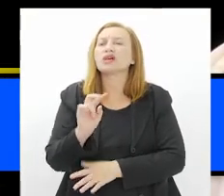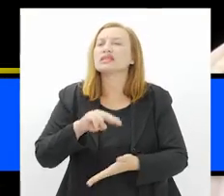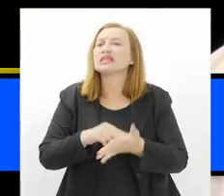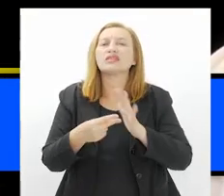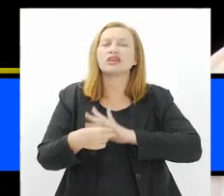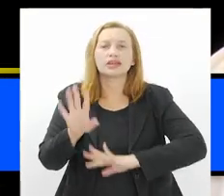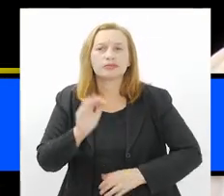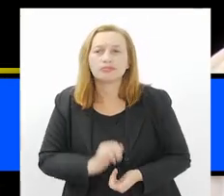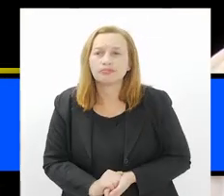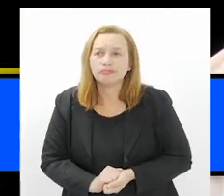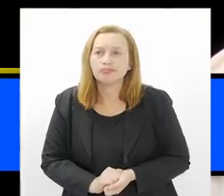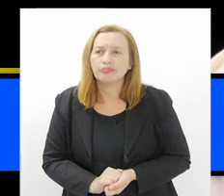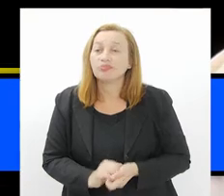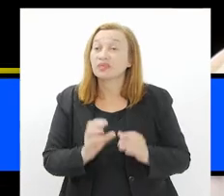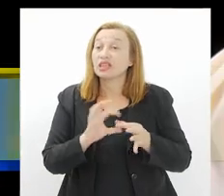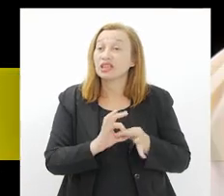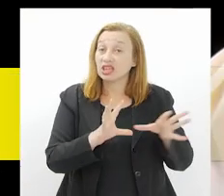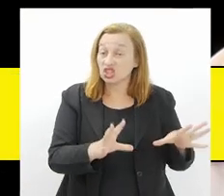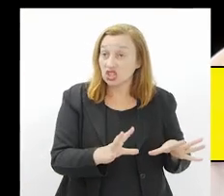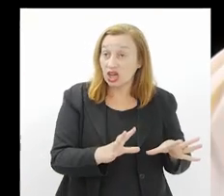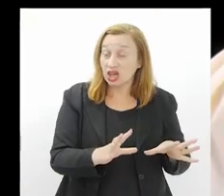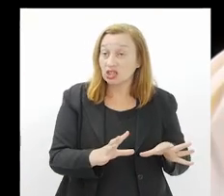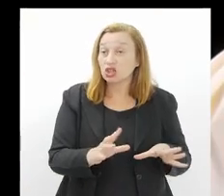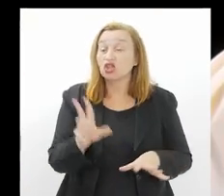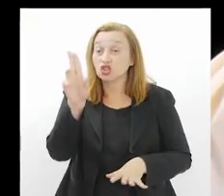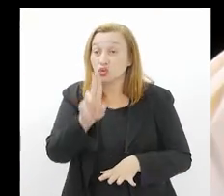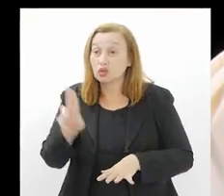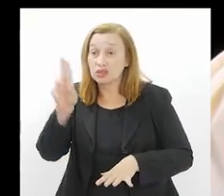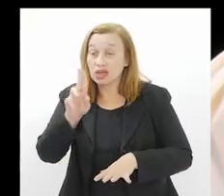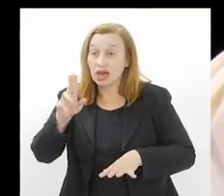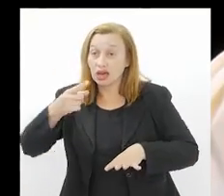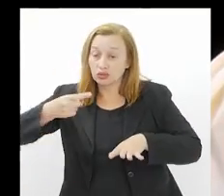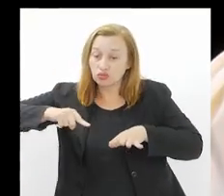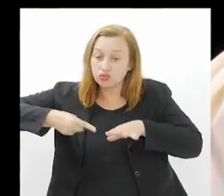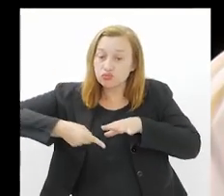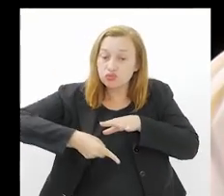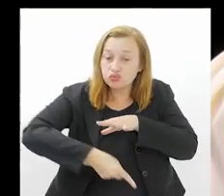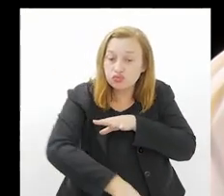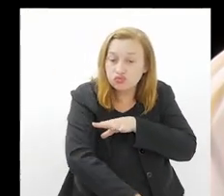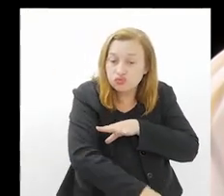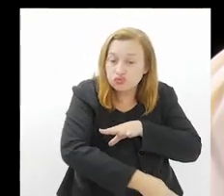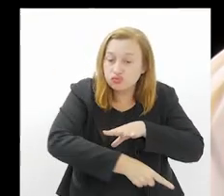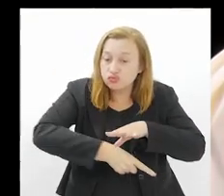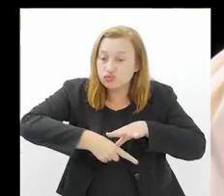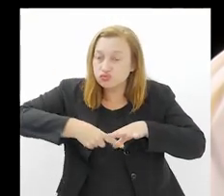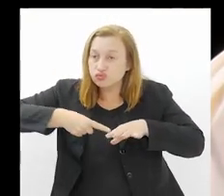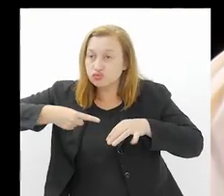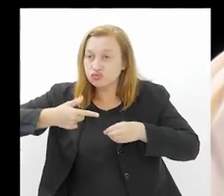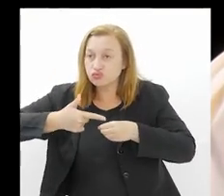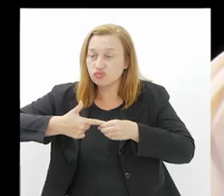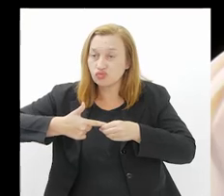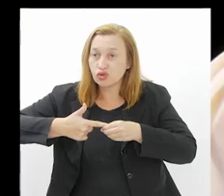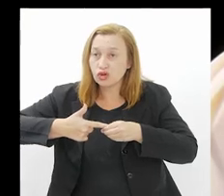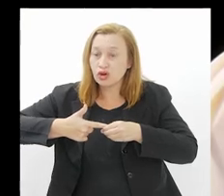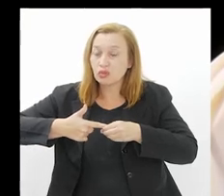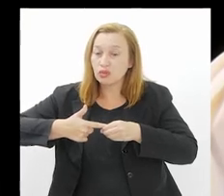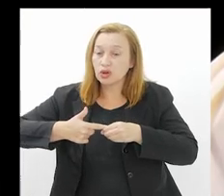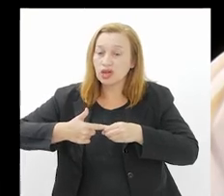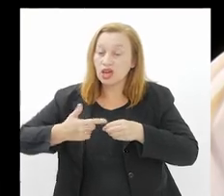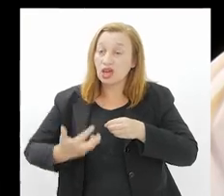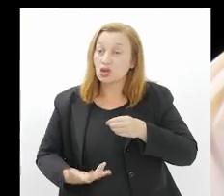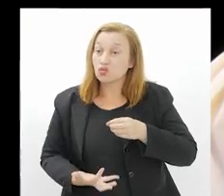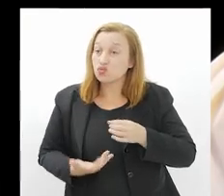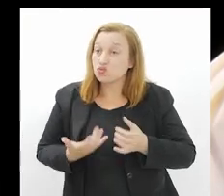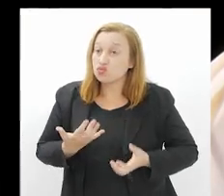acontece? O que é a transição energética? É a gente deixar de usar combustíveis fósseis, que com a sua queima há a emissão